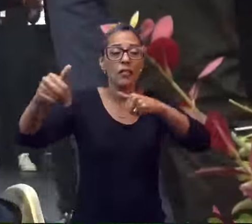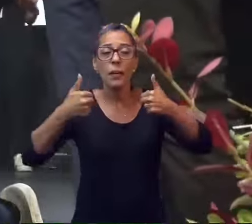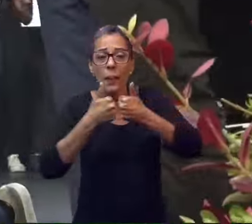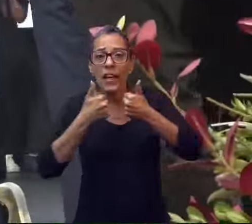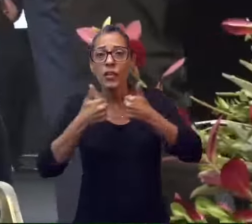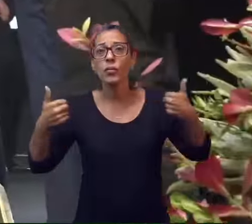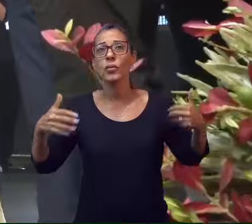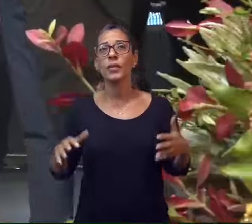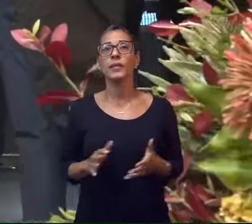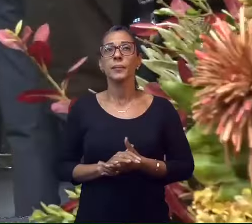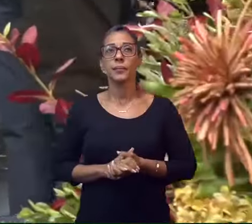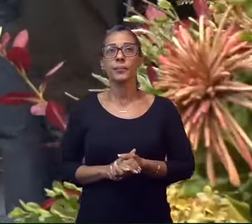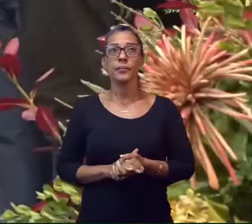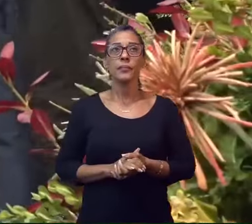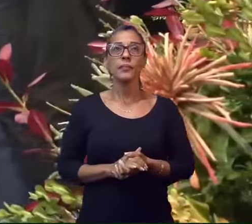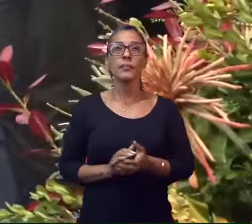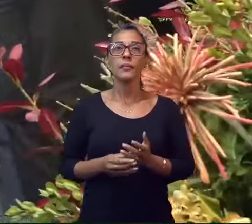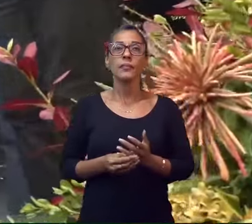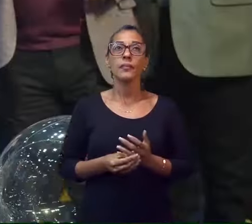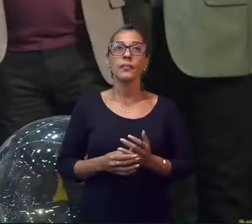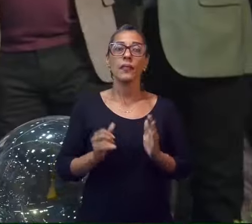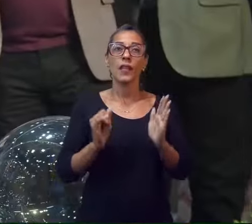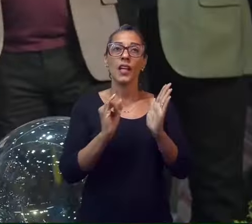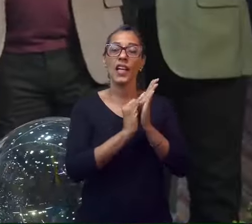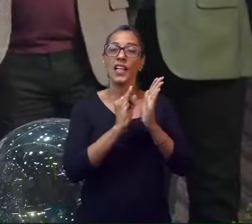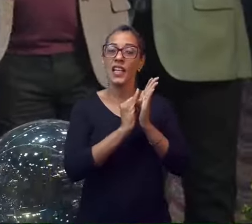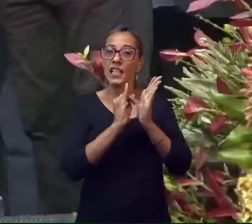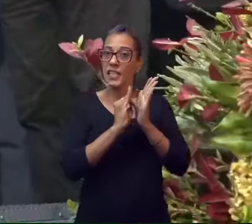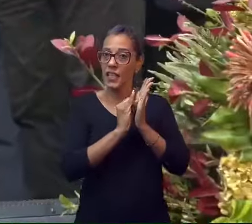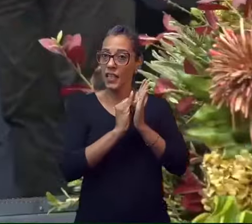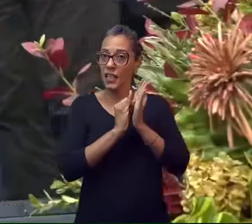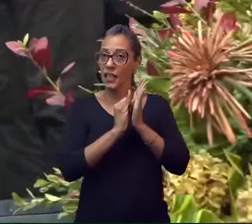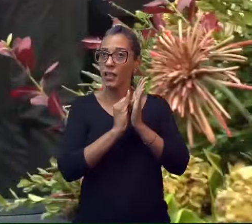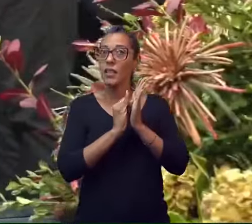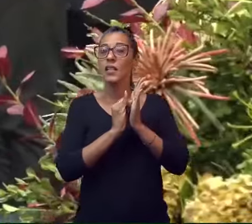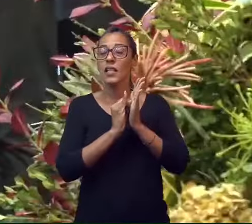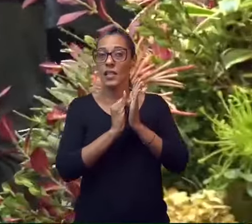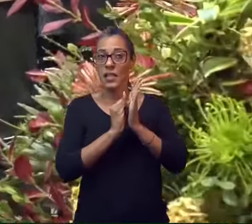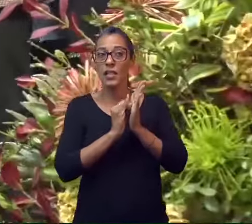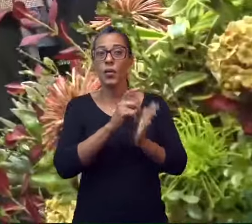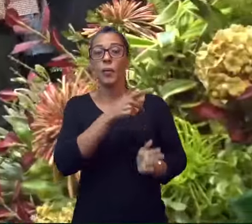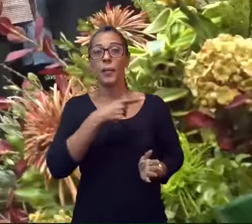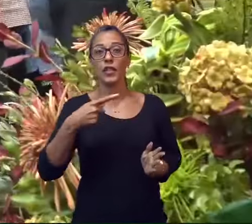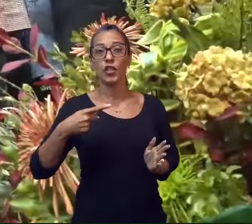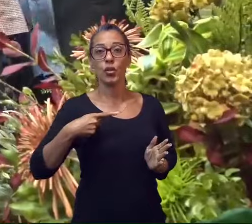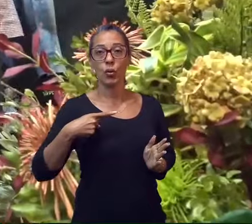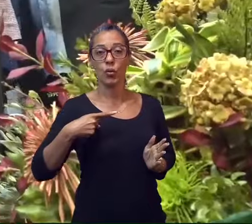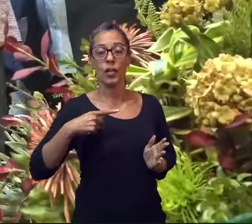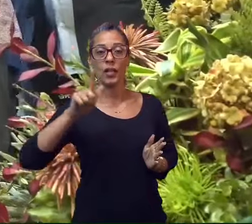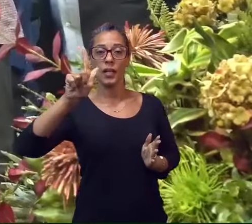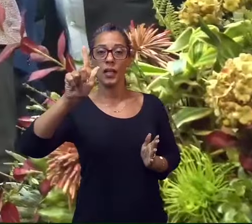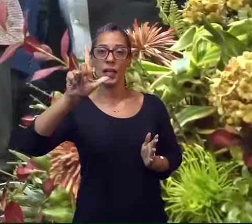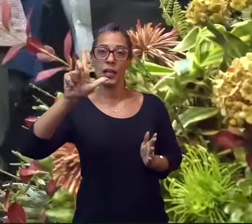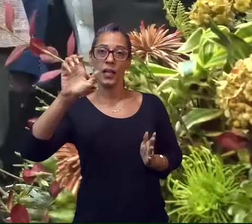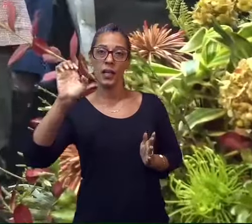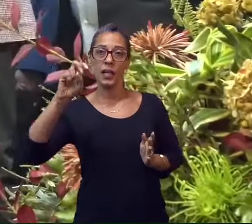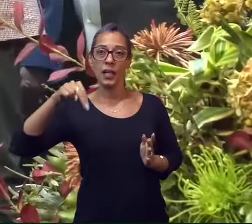já já intercedeu pela pastora Glenda que não tá aqui tá doente mas o senhor pode tocar